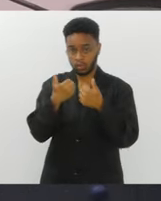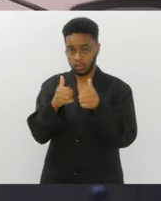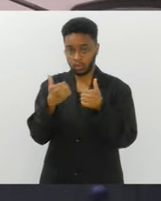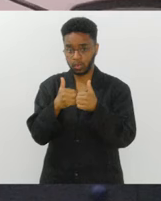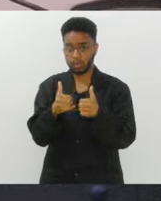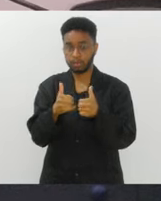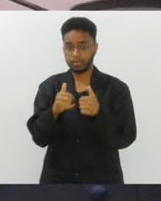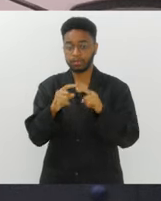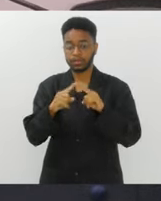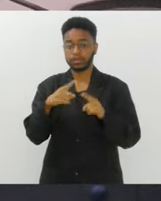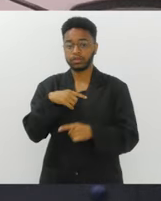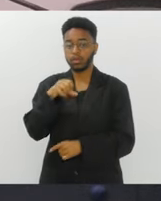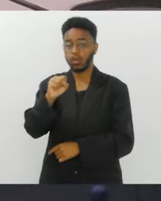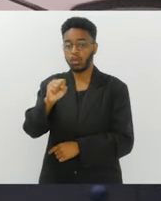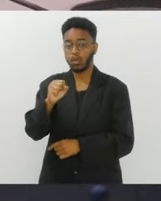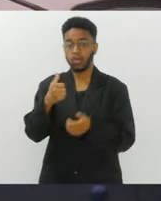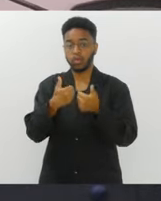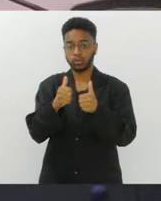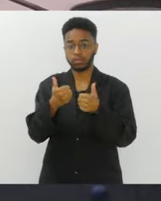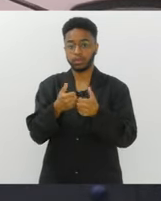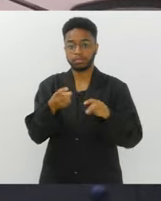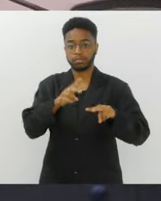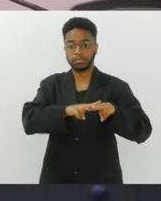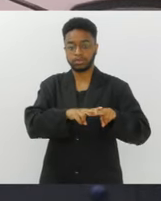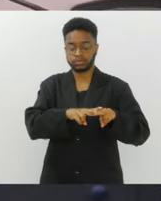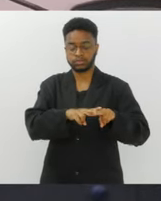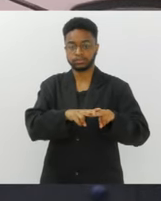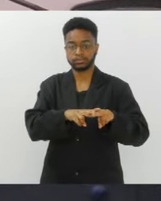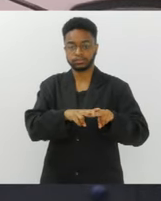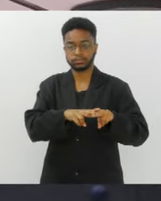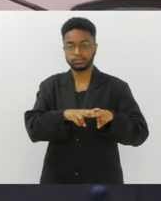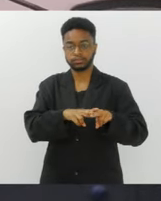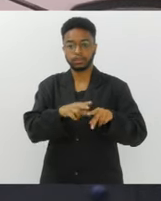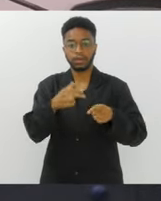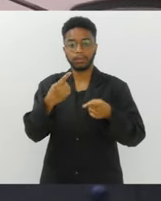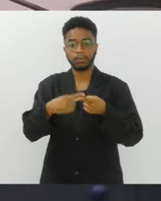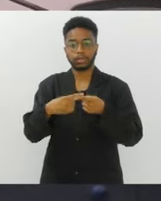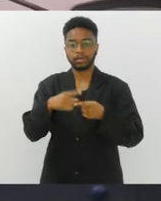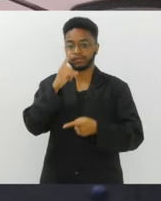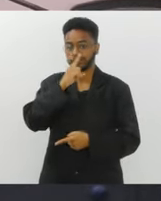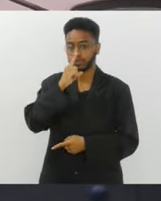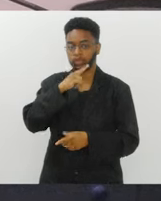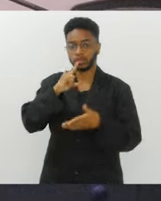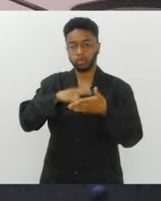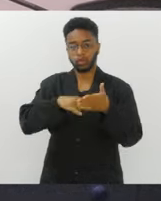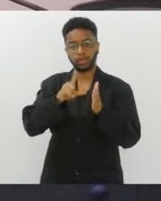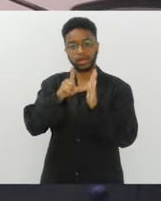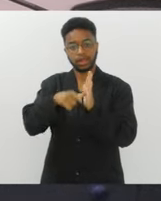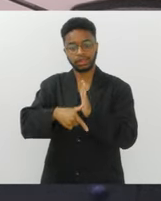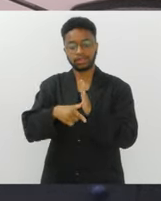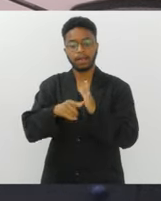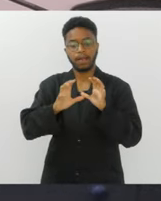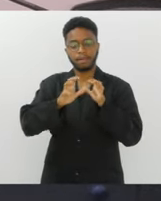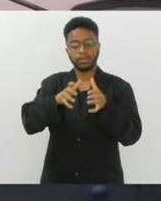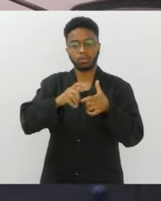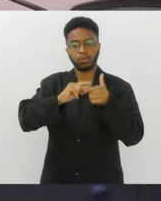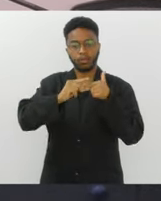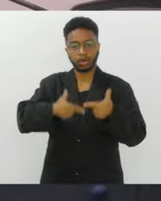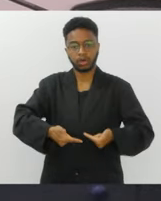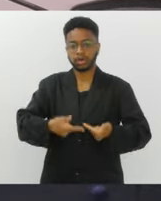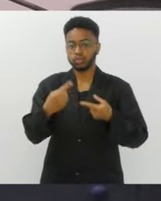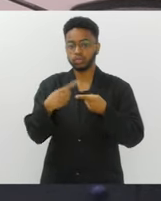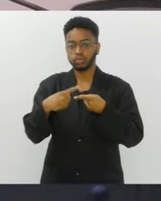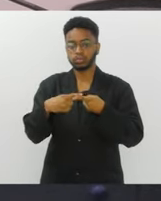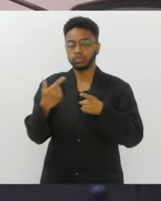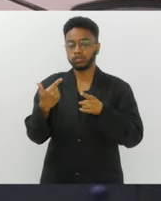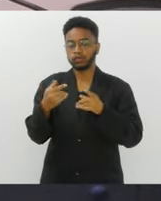e foram 8 ônibus apreendidos de forma irregular, documento atrasado, pneu careca, sem o selo de